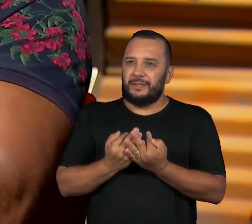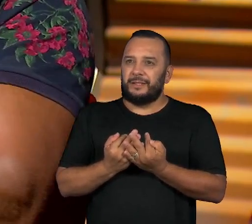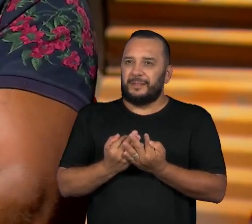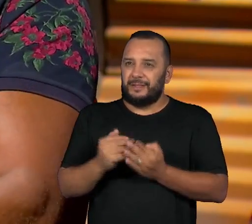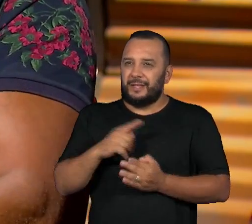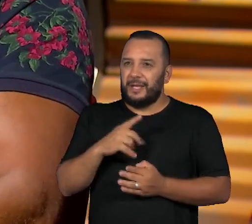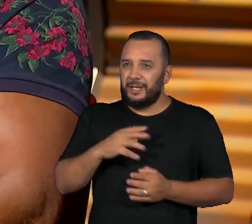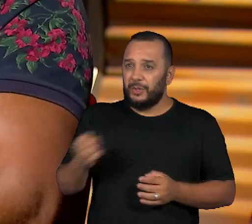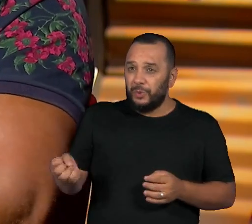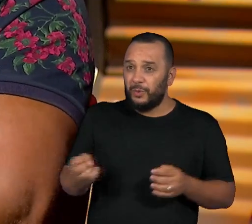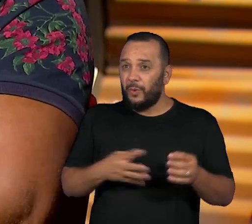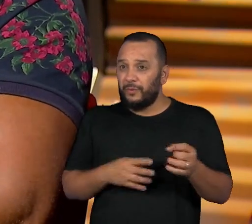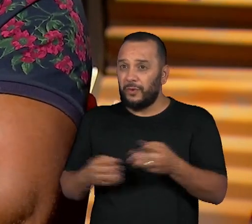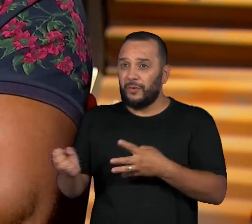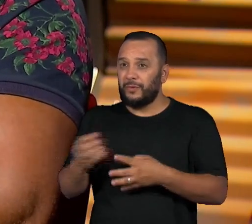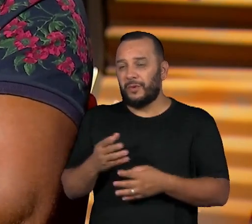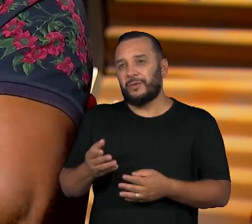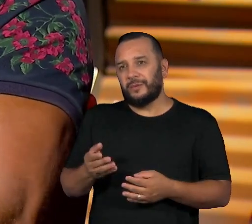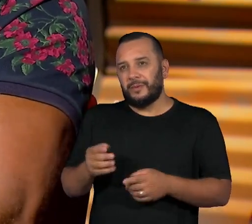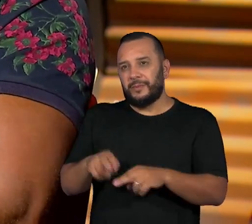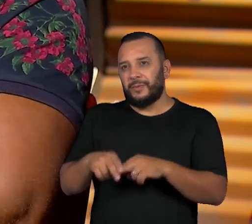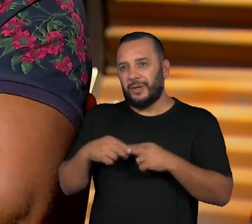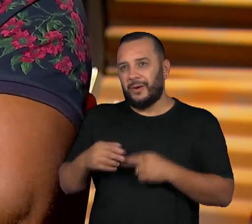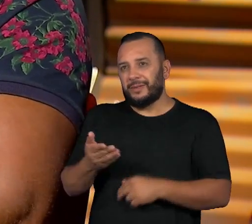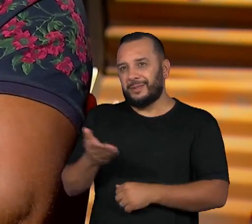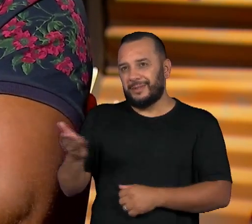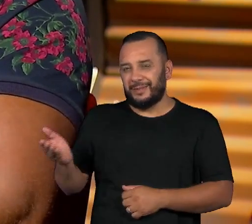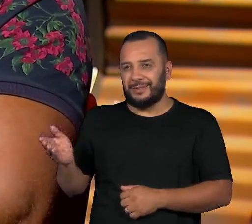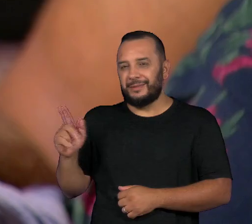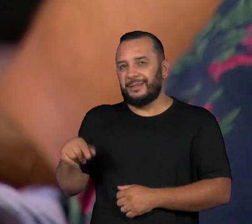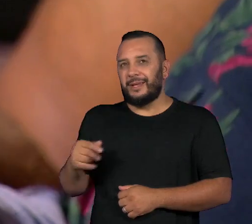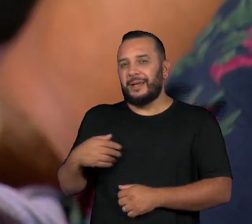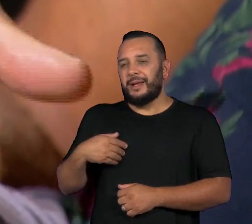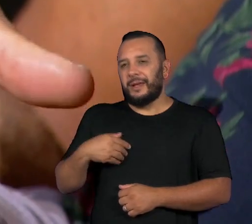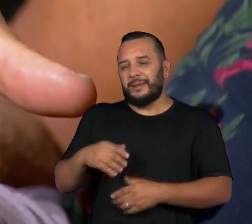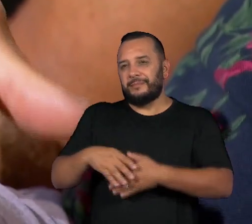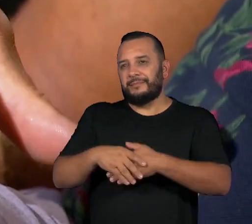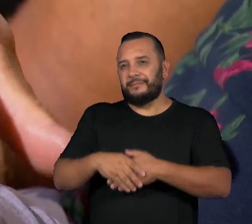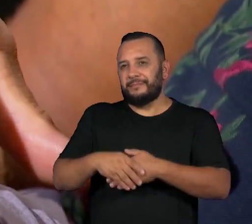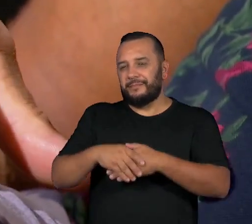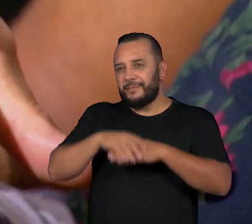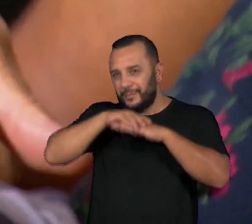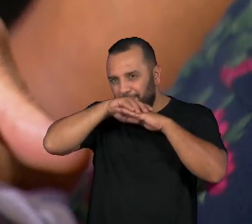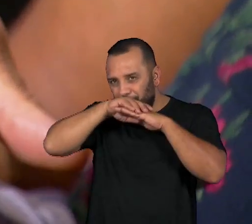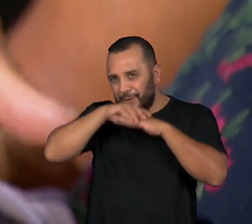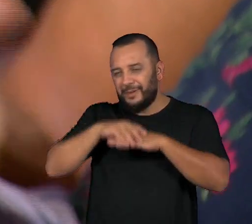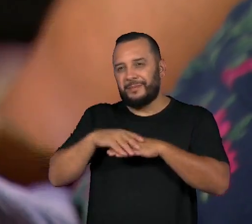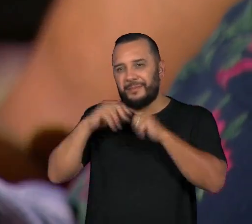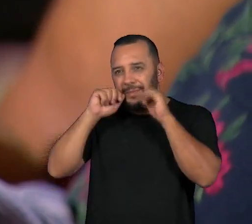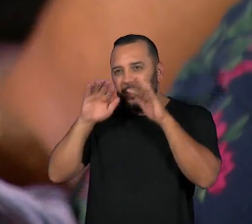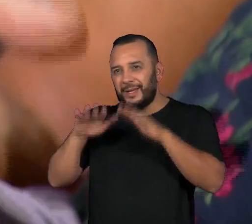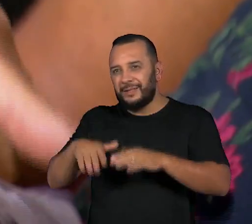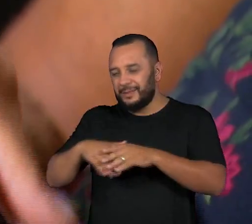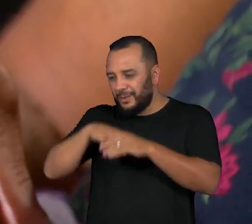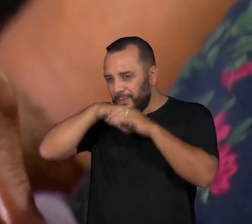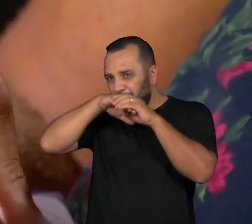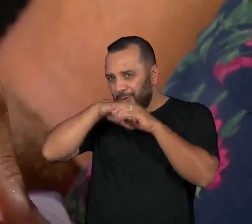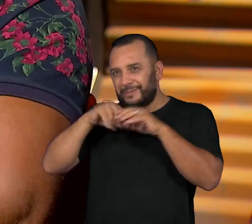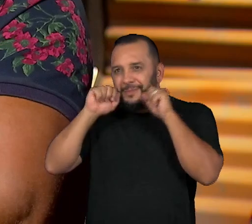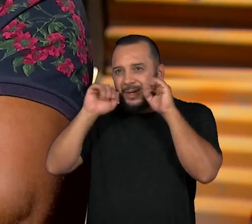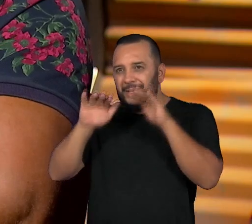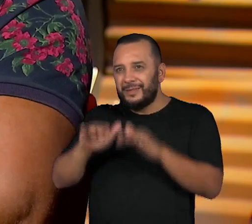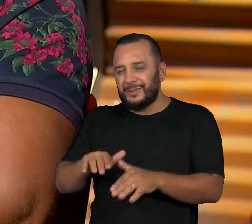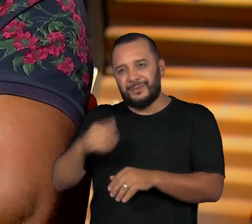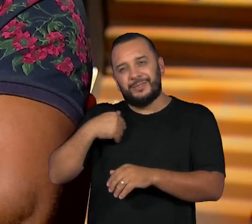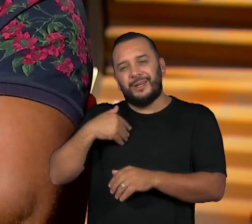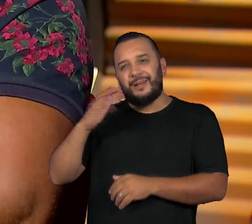renova através deles, né? Então, assim, bença pai, bença mãe, senhor, senhora,